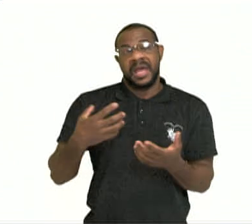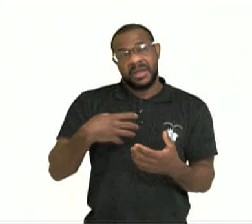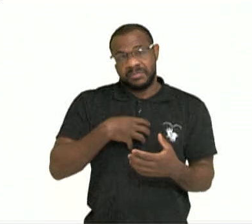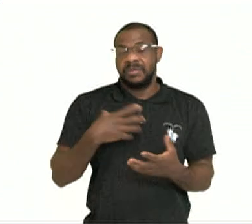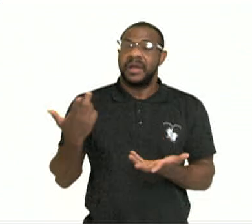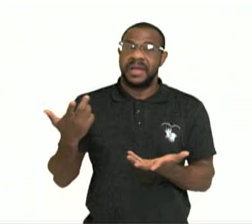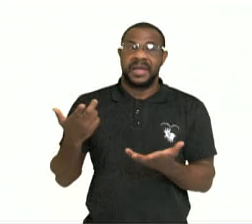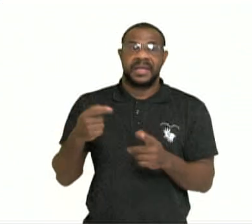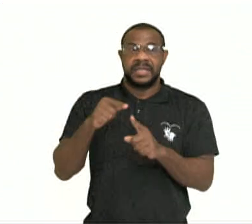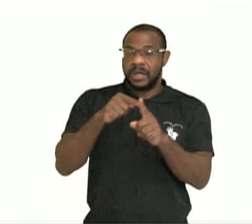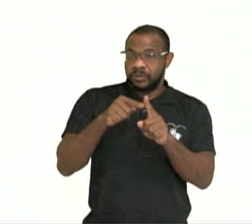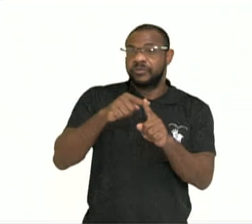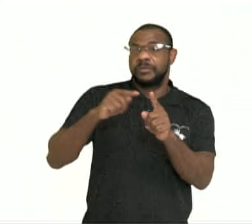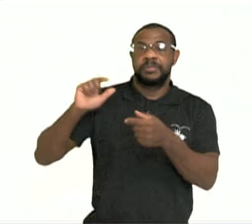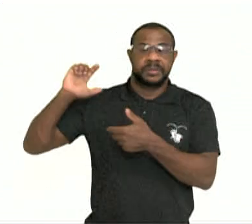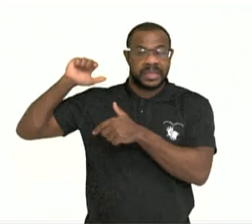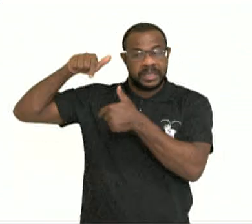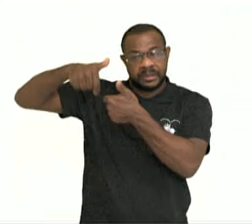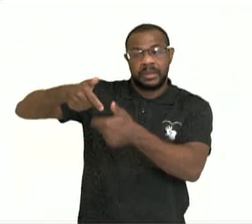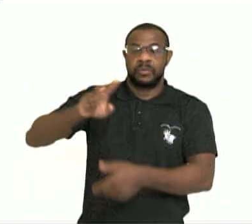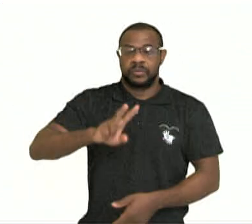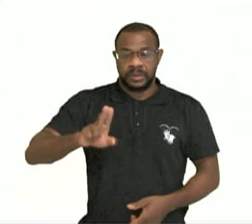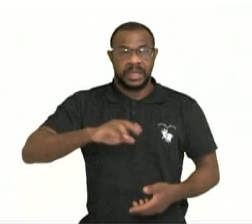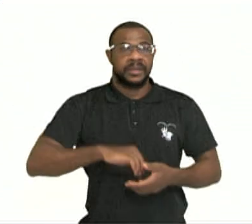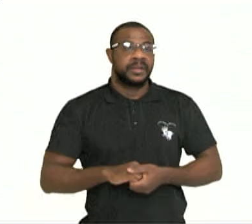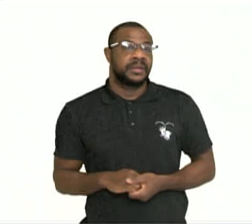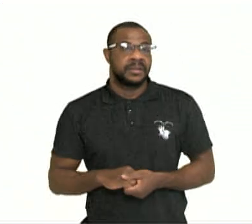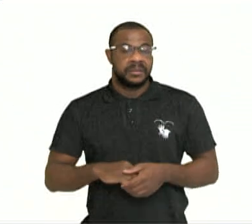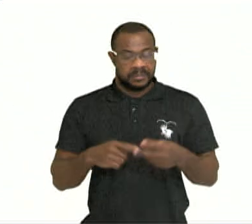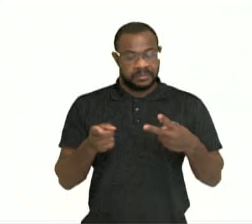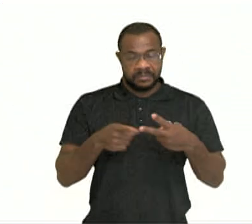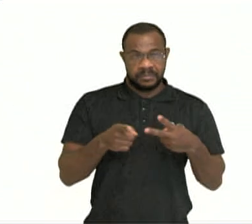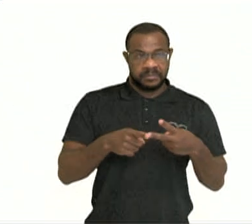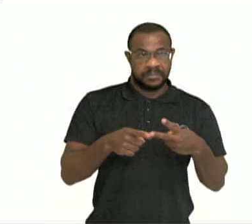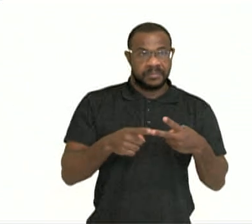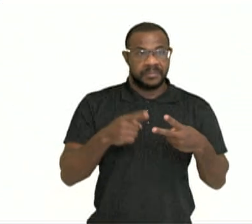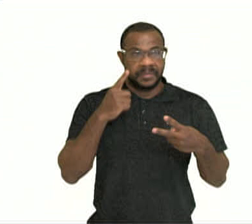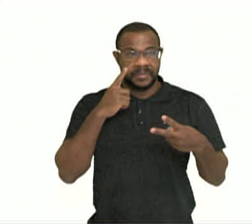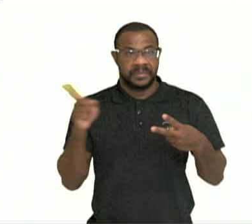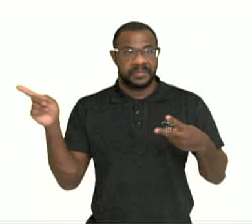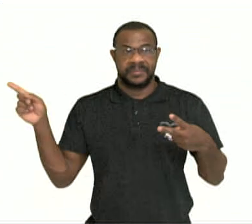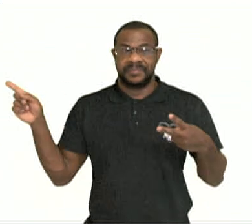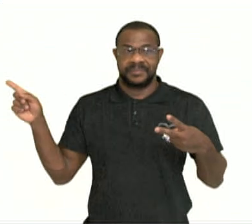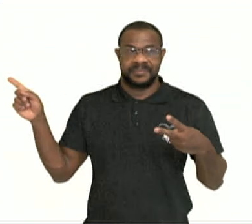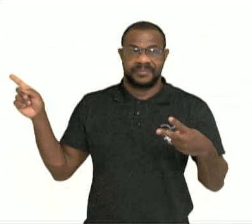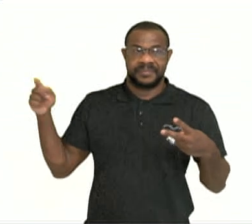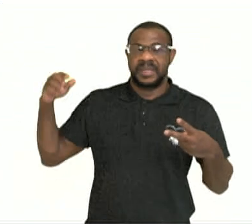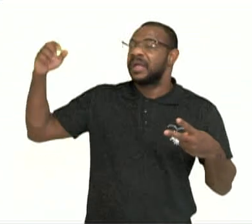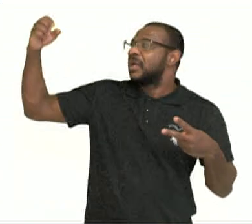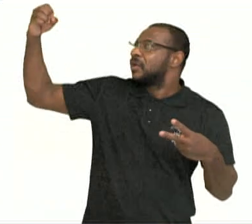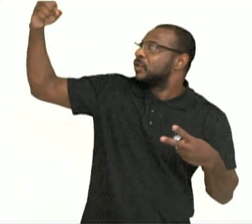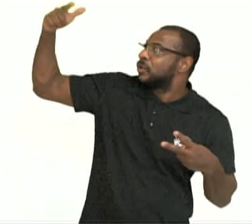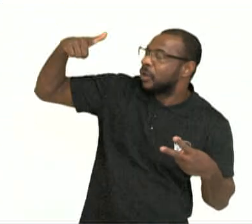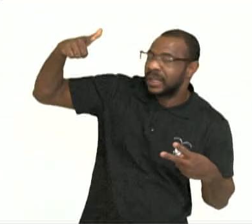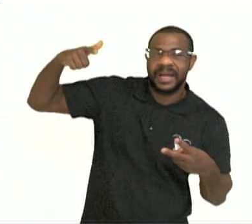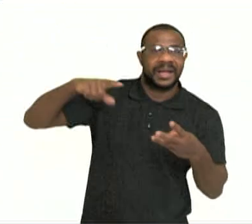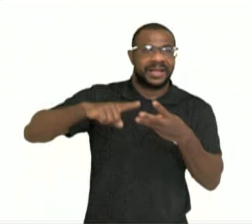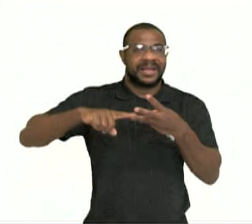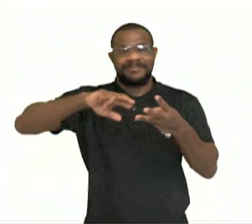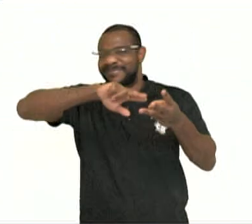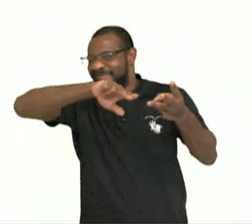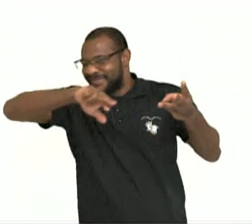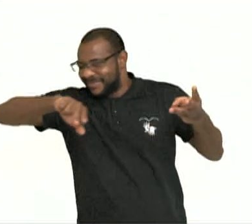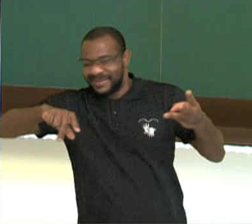tradicionalmente utilizadas. Já as alternativas, nós temos ali a solar, a eólica, a biomassa, a maré motriz. Então